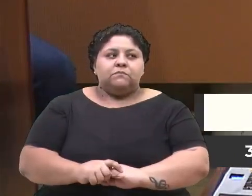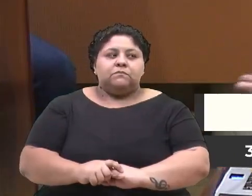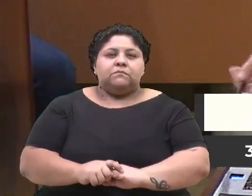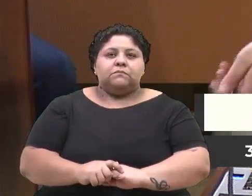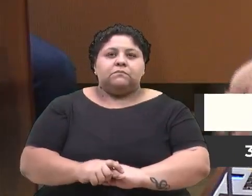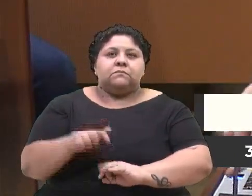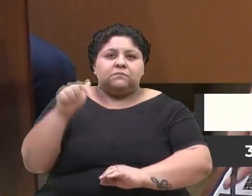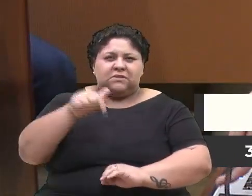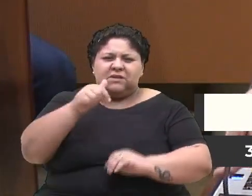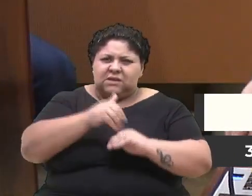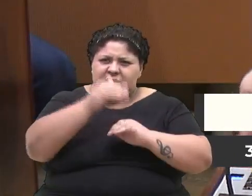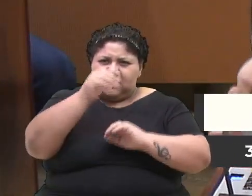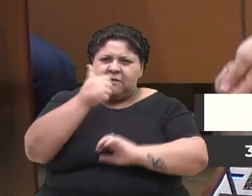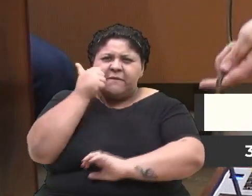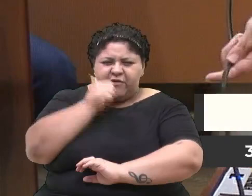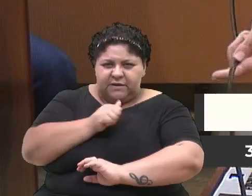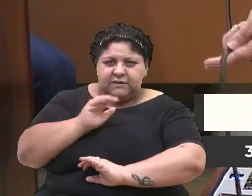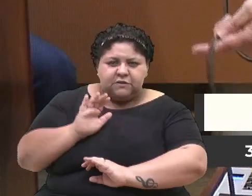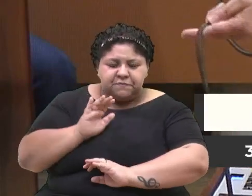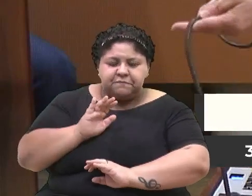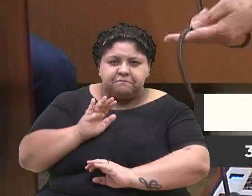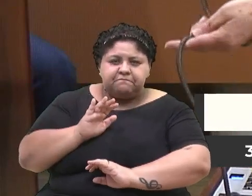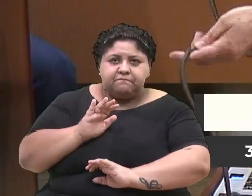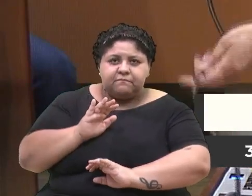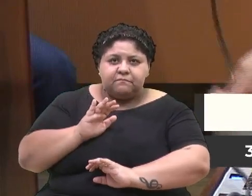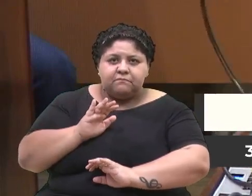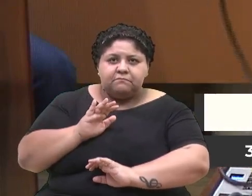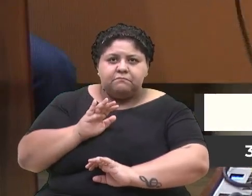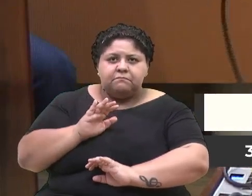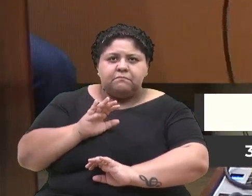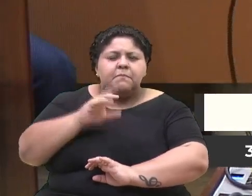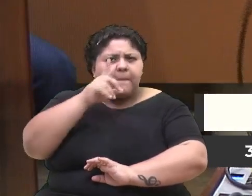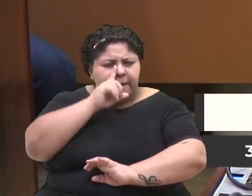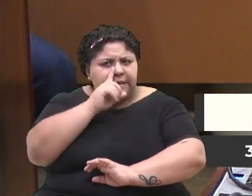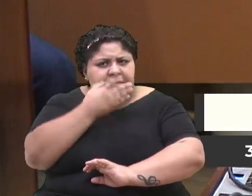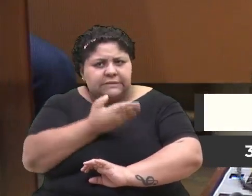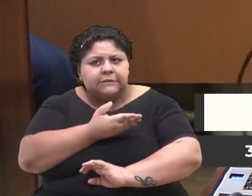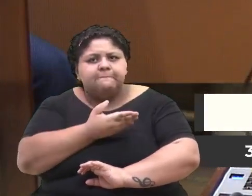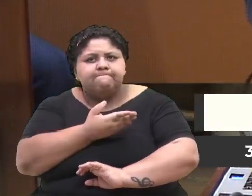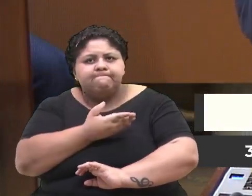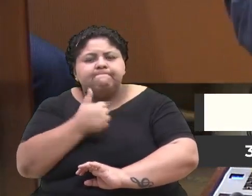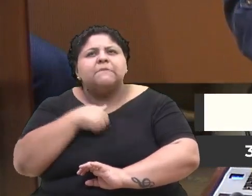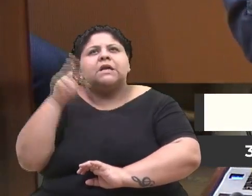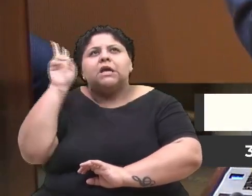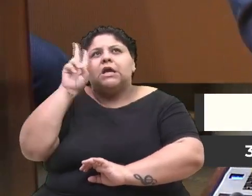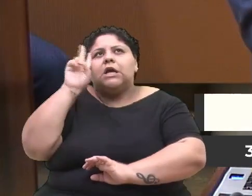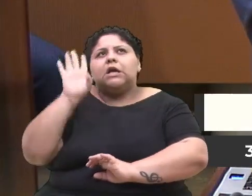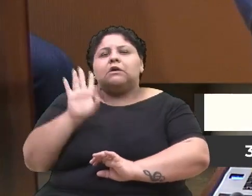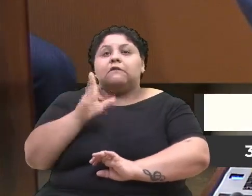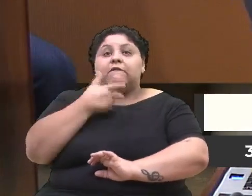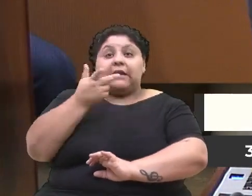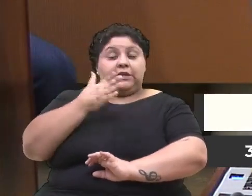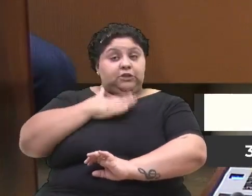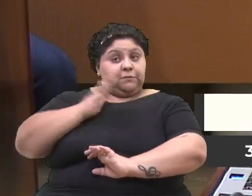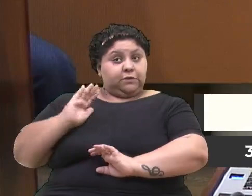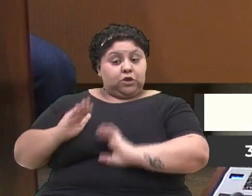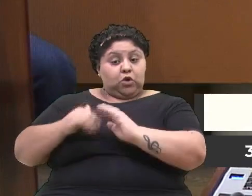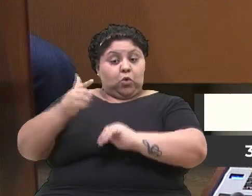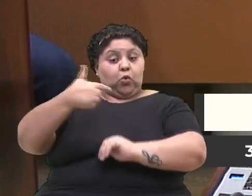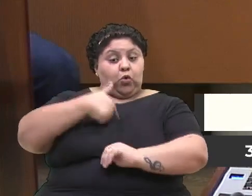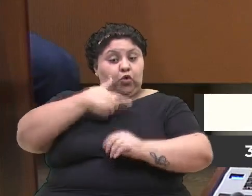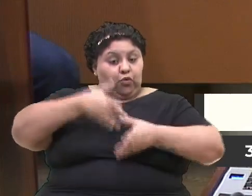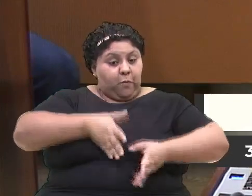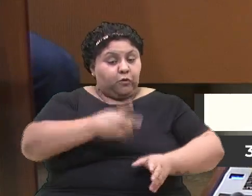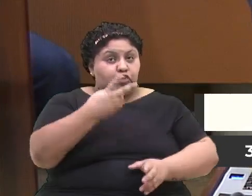Aqui a maioria das mulheres são mães. E eu lembro, vou falar de mim, né, que quando eu tive meus